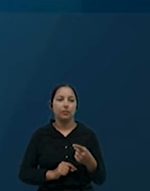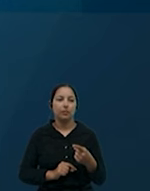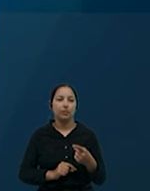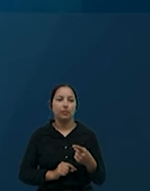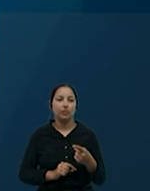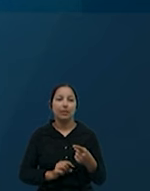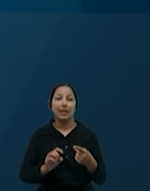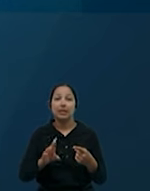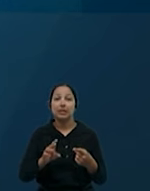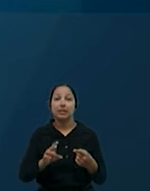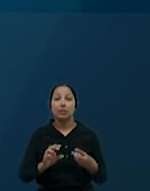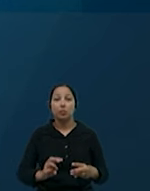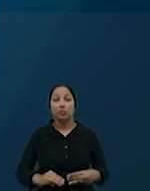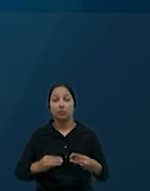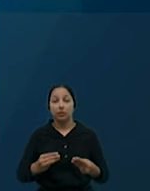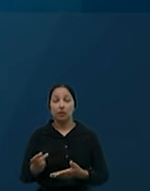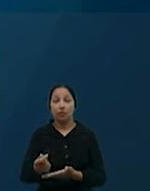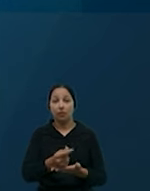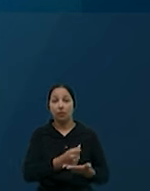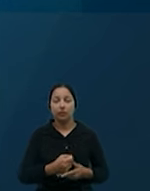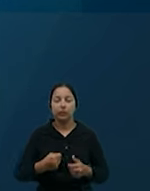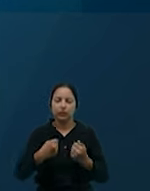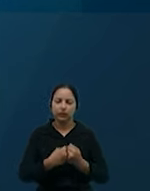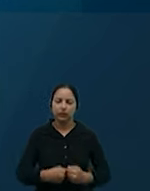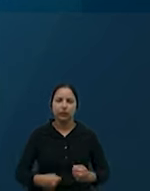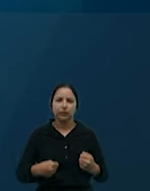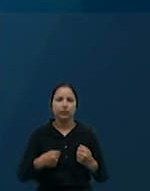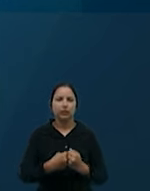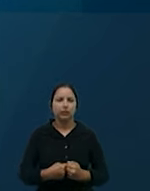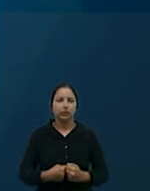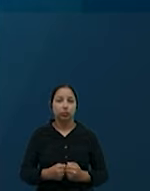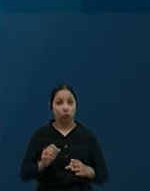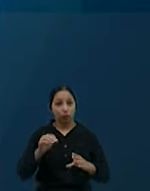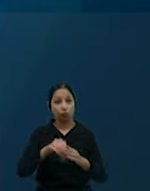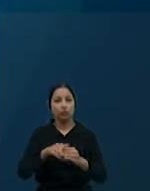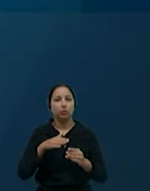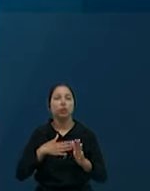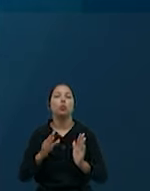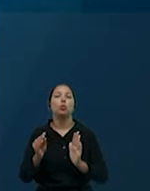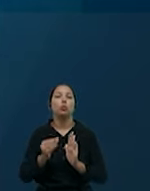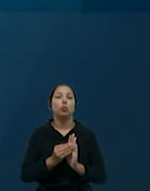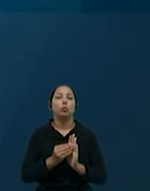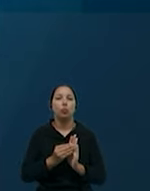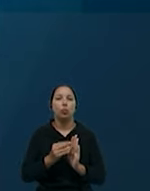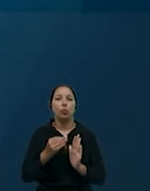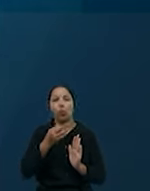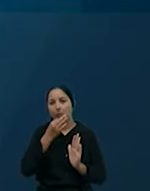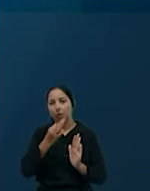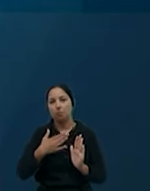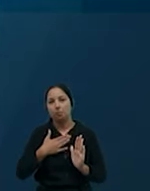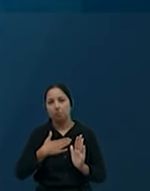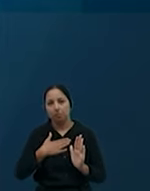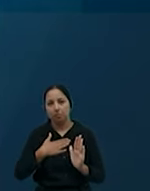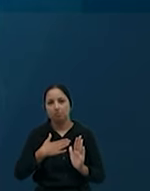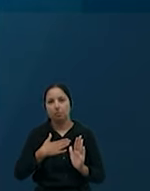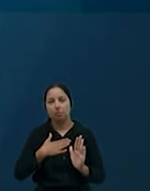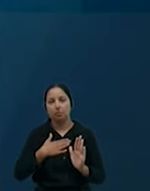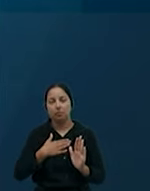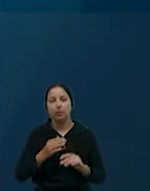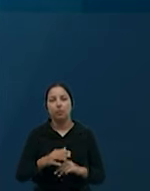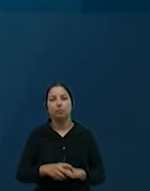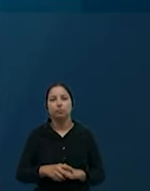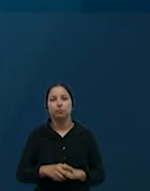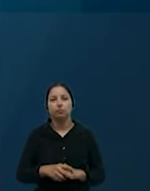Pública, eu registro no meu voto, inclusive posição minha que eu cheguei a externar, no sentido de que nessas